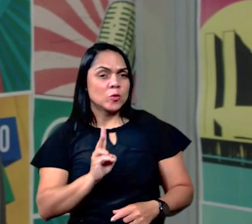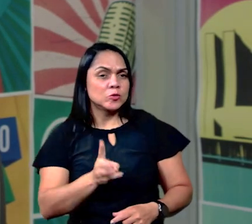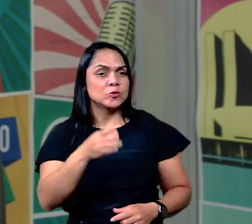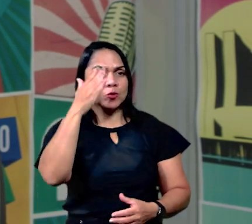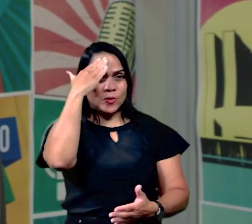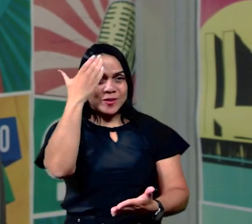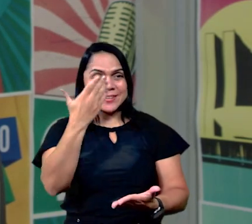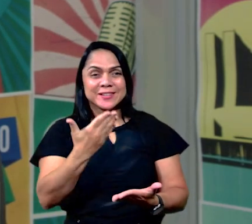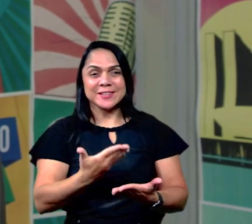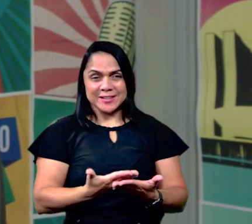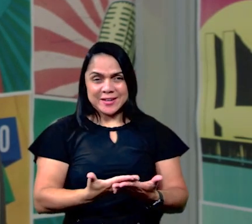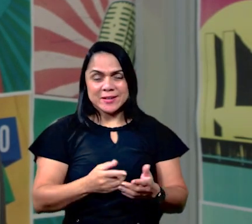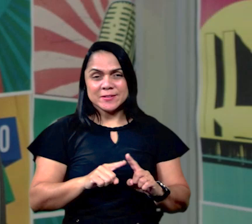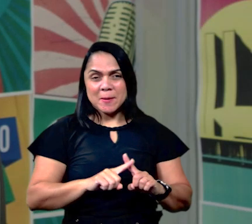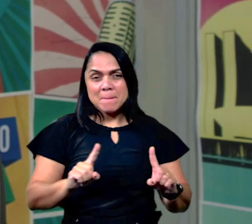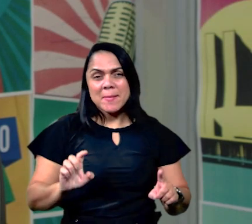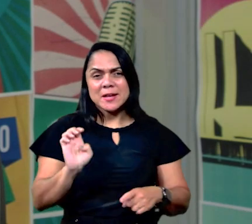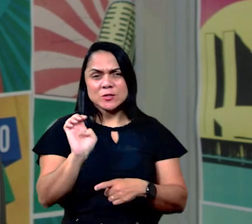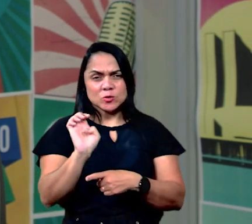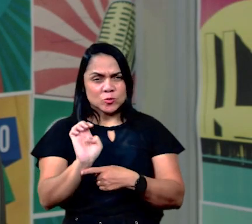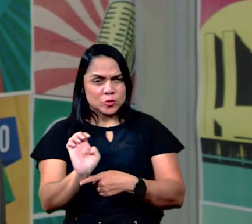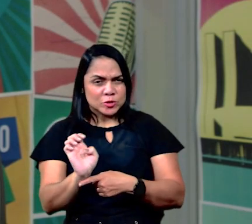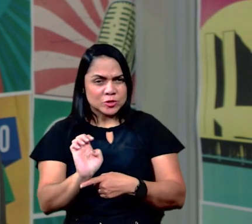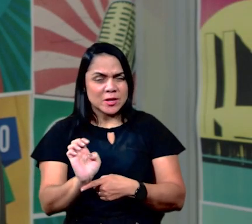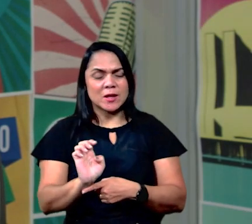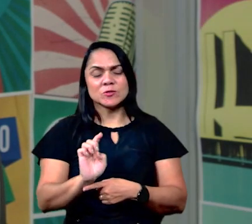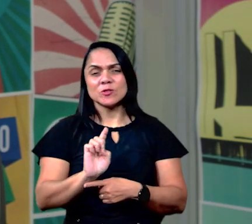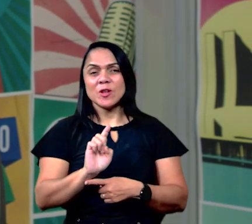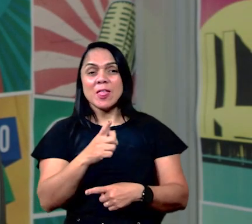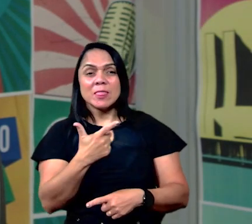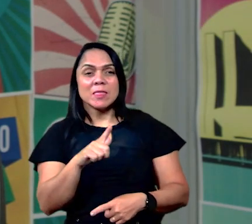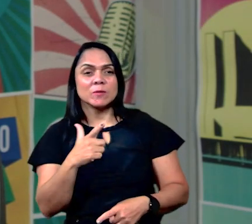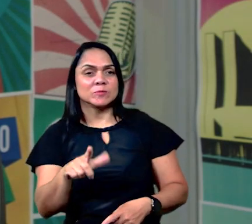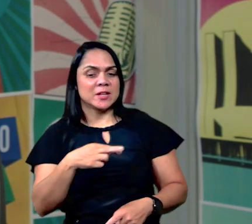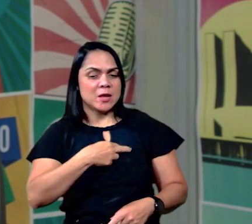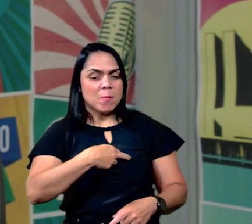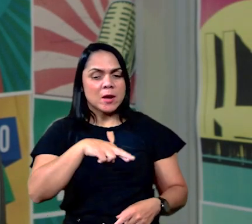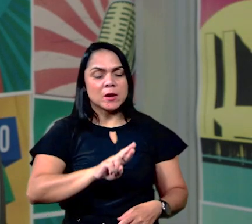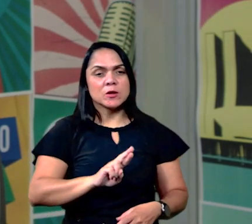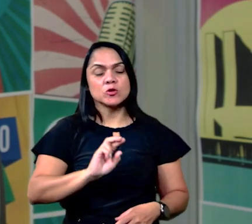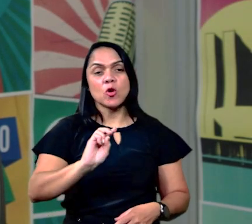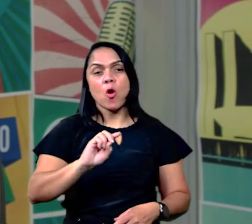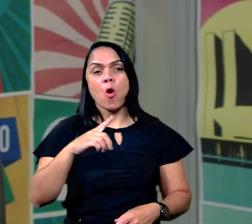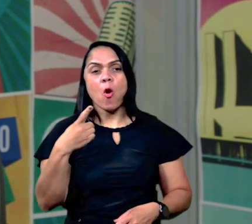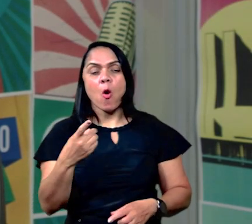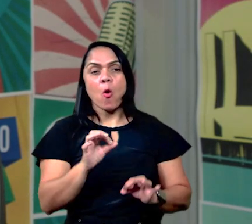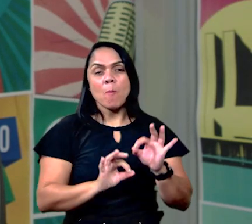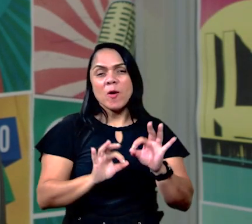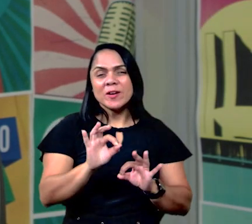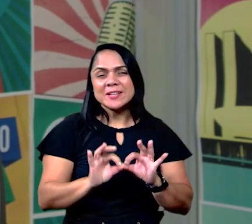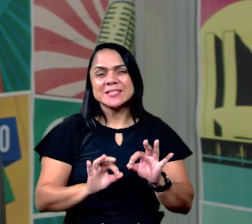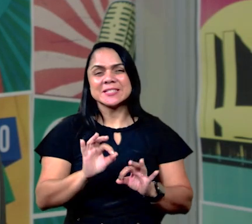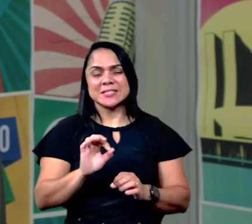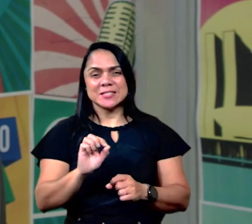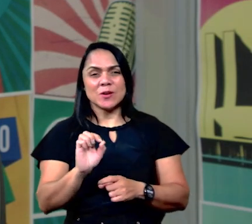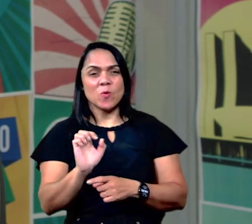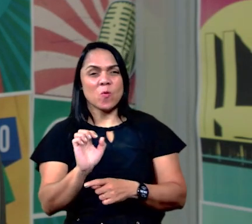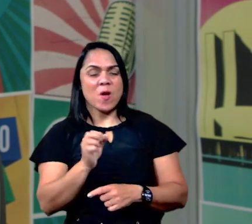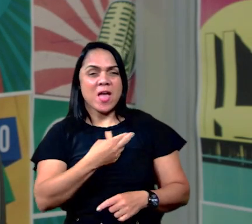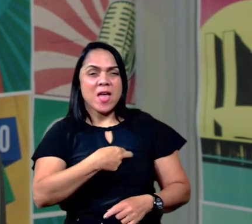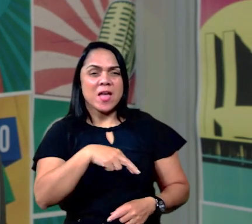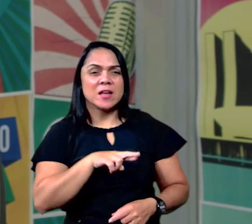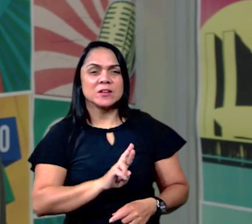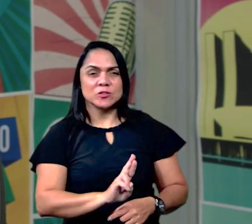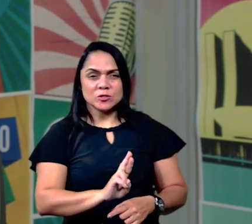crer, mas o Estado não vai ser mais religioso ou organizado a partir de uma matriz religiosa, né, ou administrado